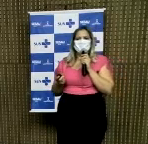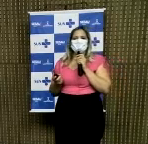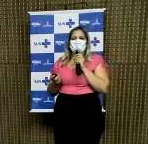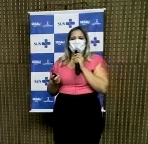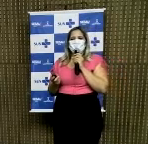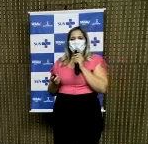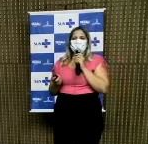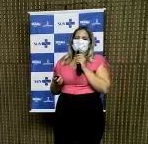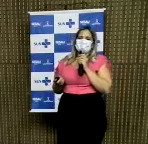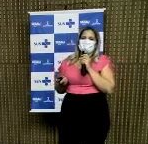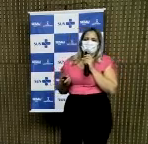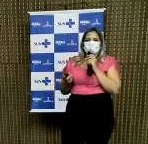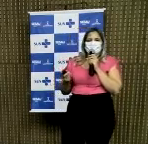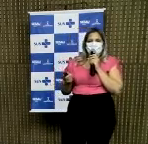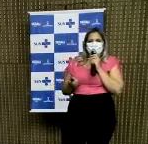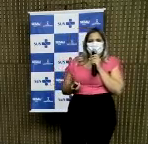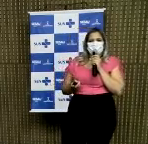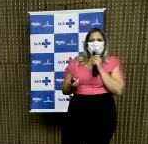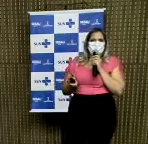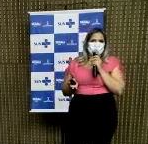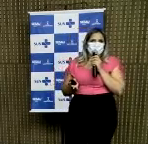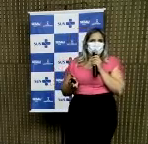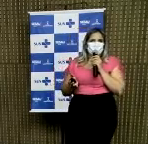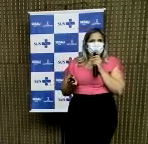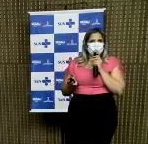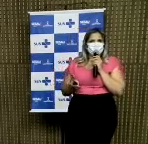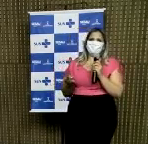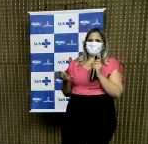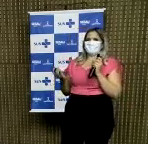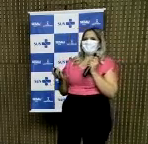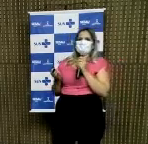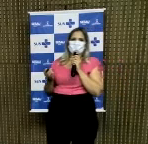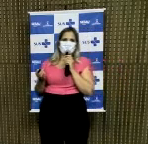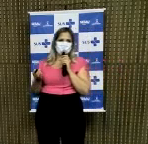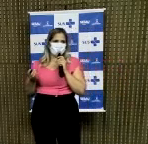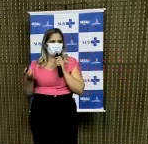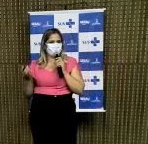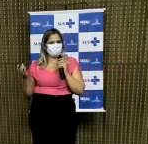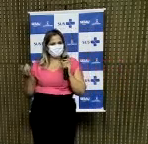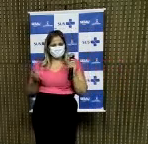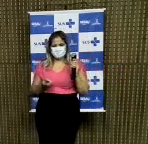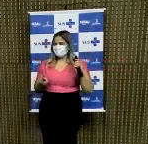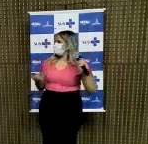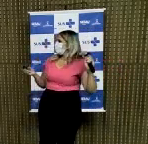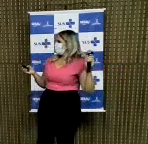partiu. Então, eu fecho com isso, agradeço a todos. Então, é isso, gente.